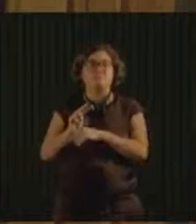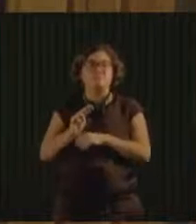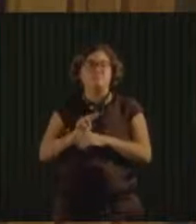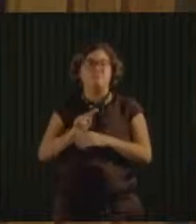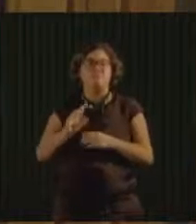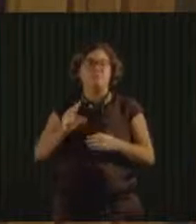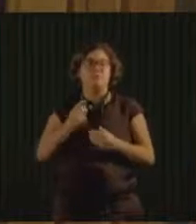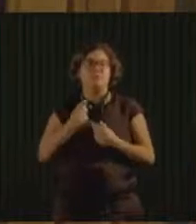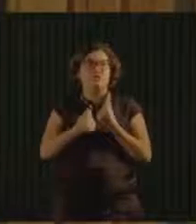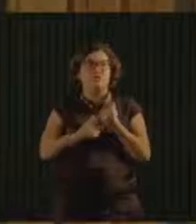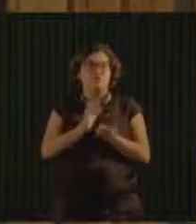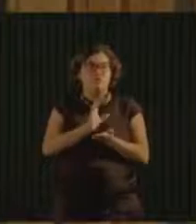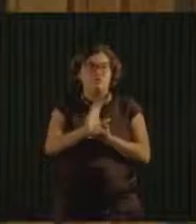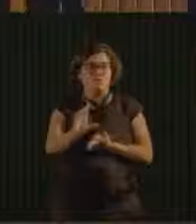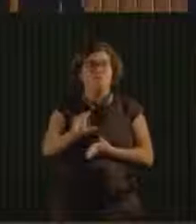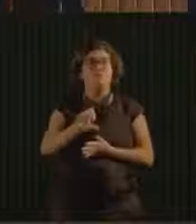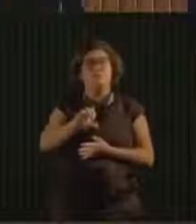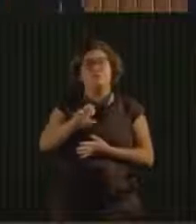noronhenses.